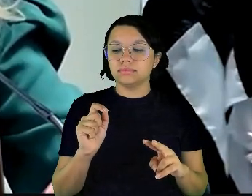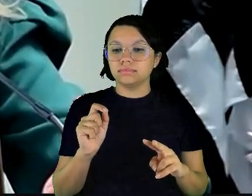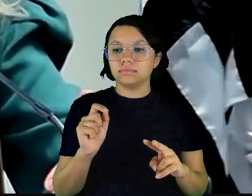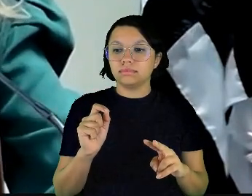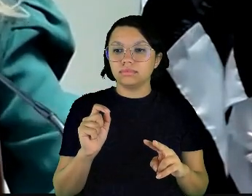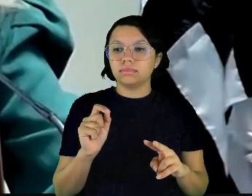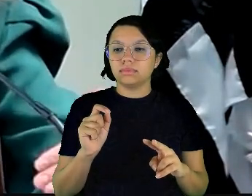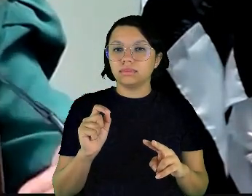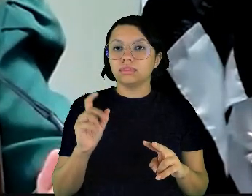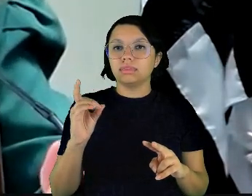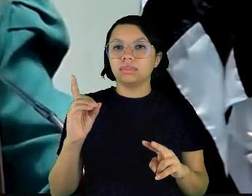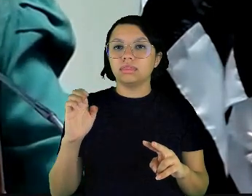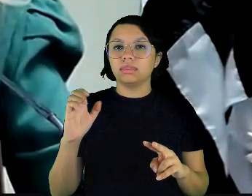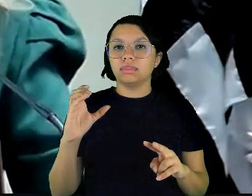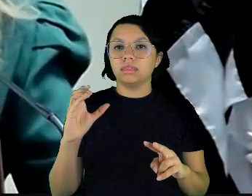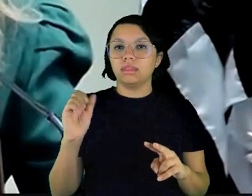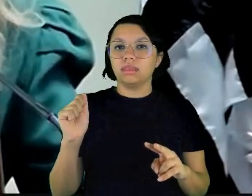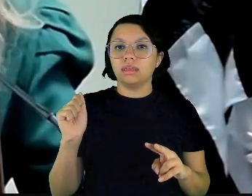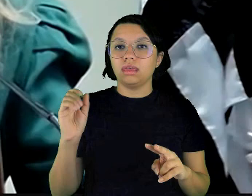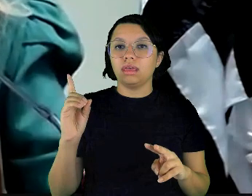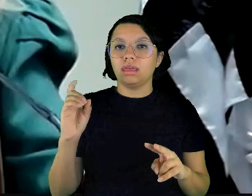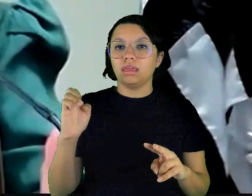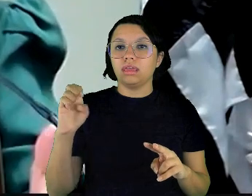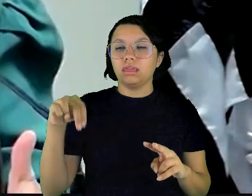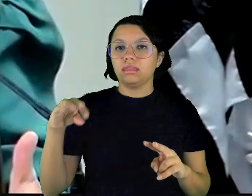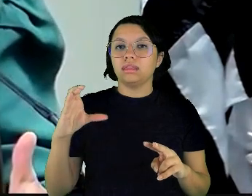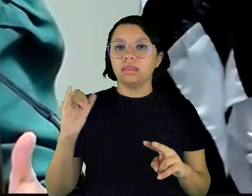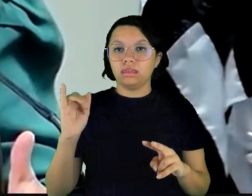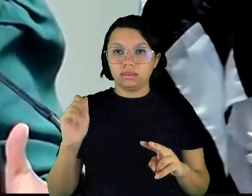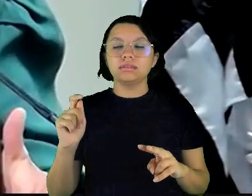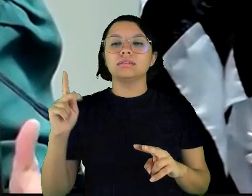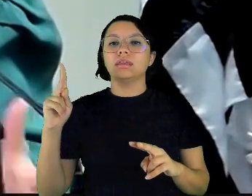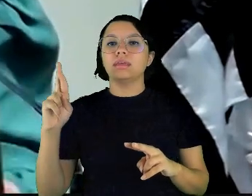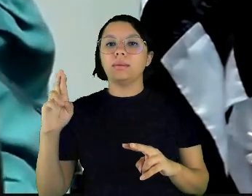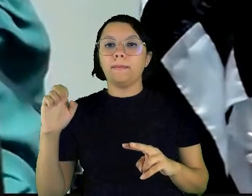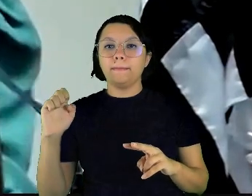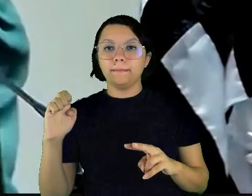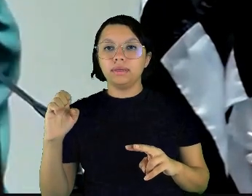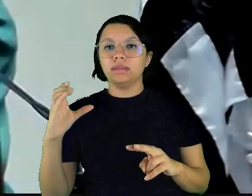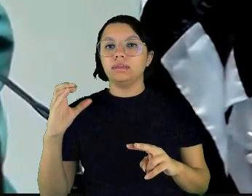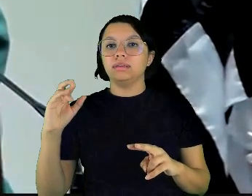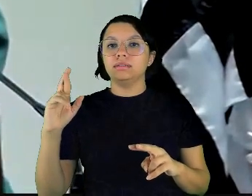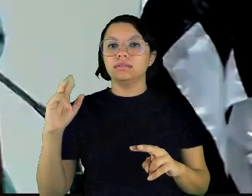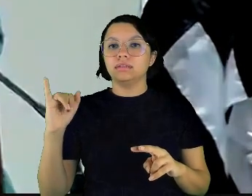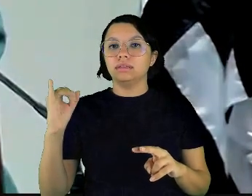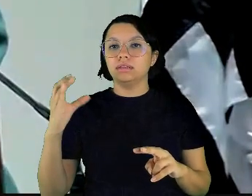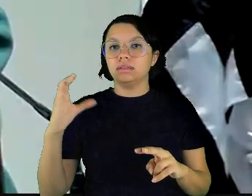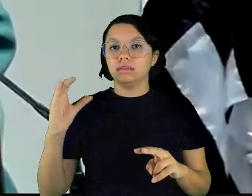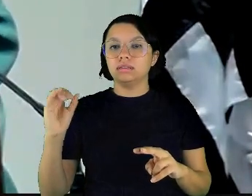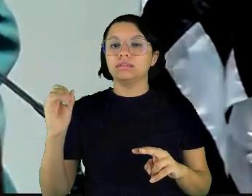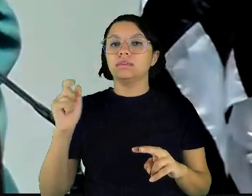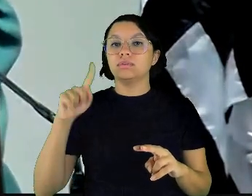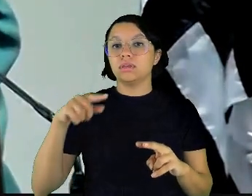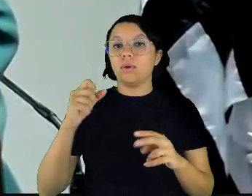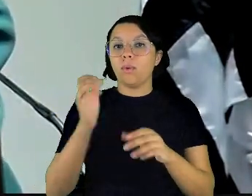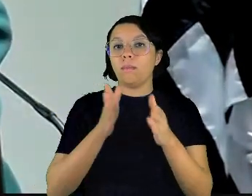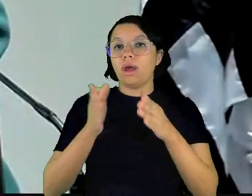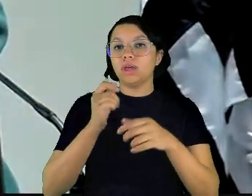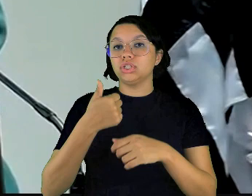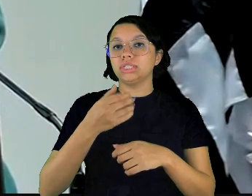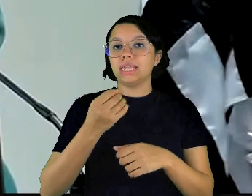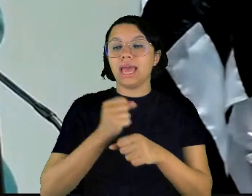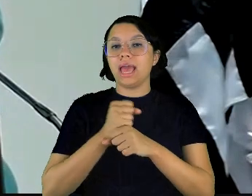a decadência e a prescrição, na verdade, a decadência para rever um benefício, ela é de 10 anos, o artigo 103 diz isso, só